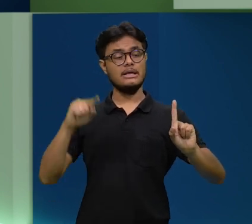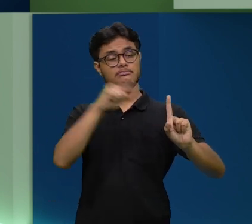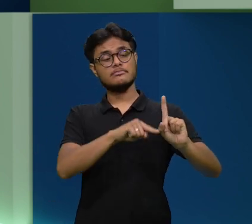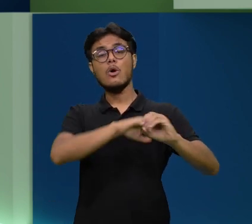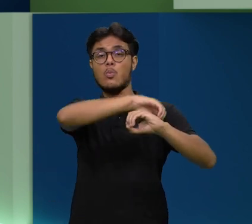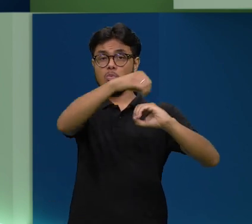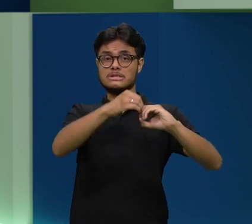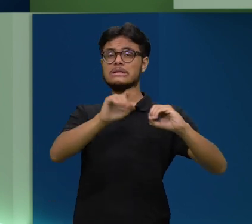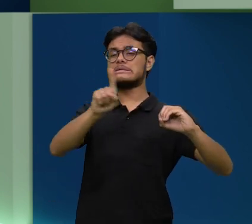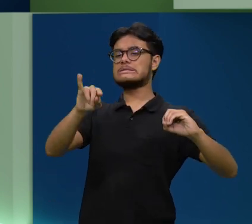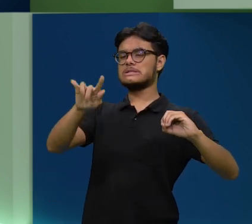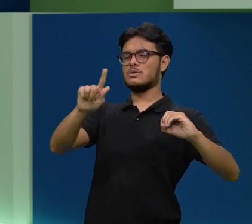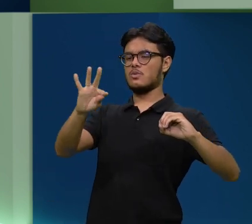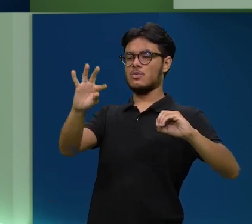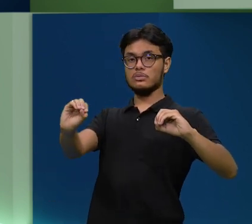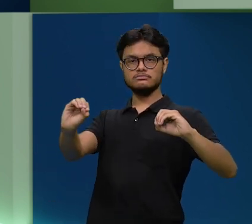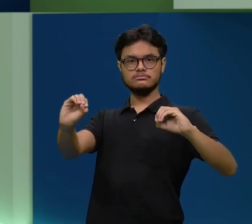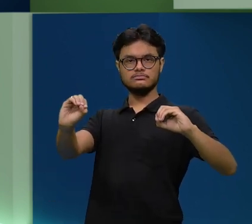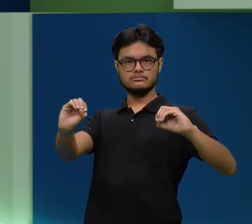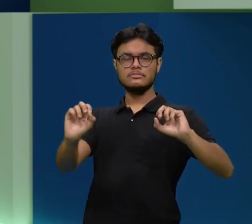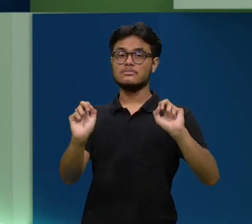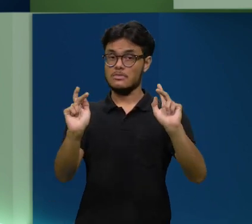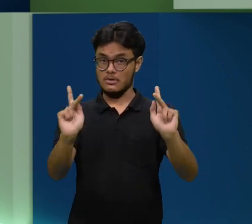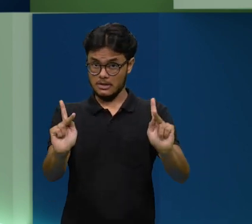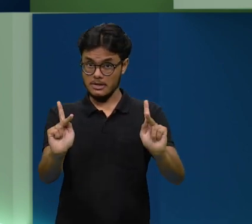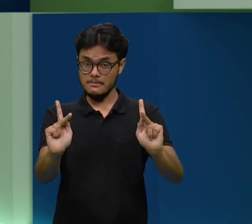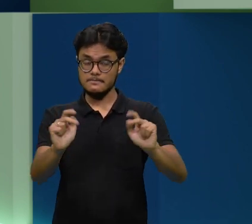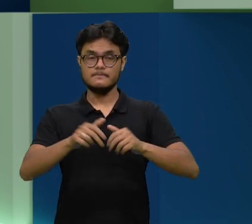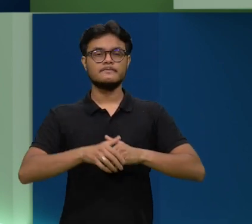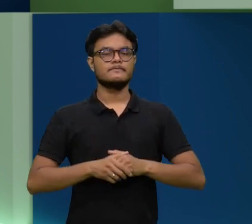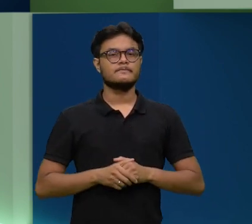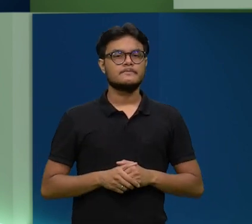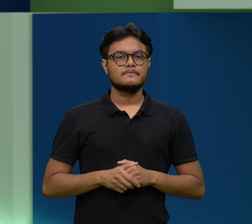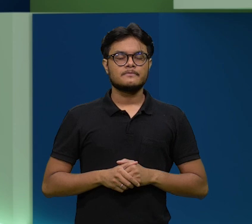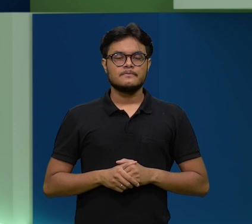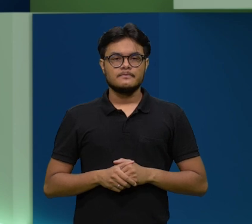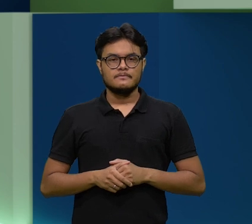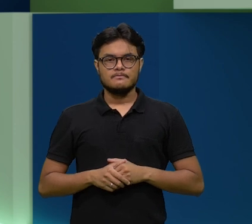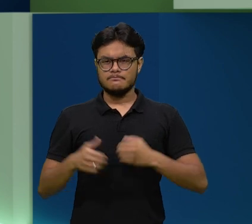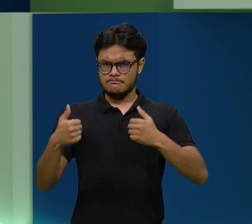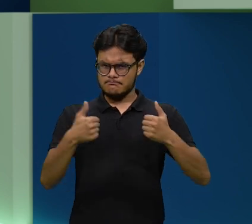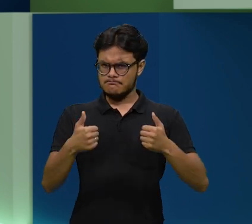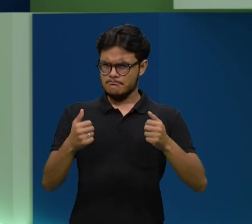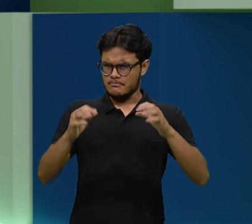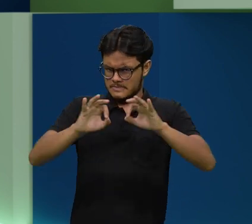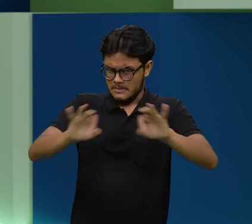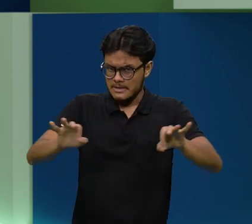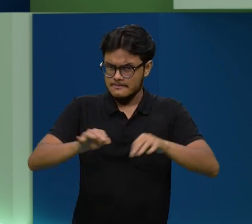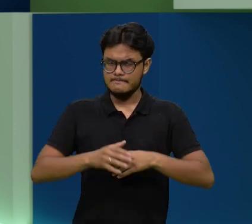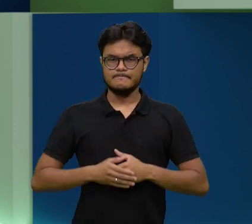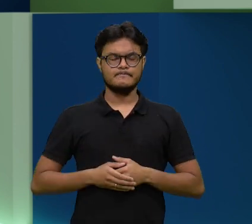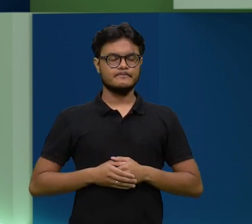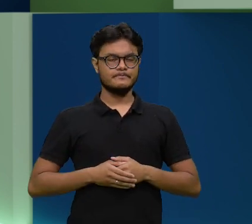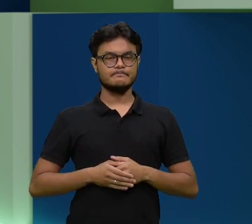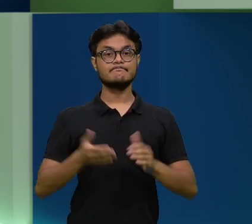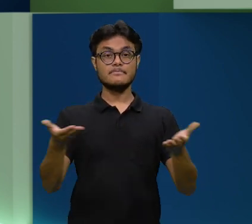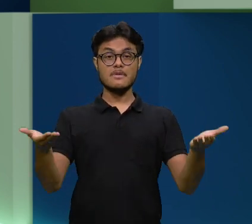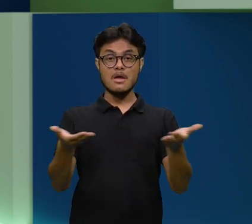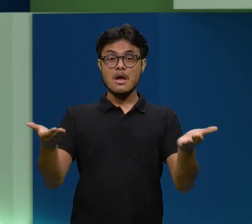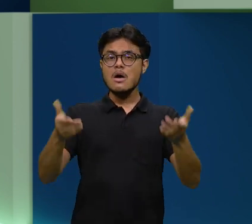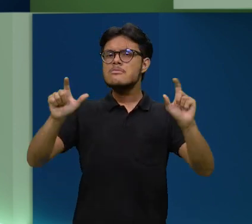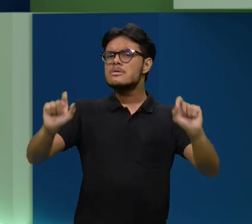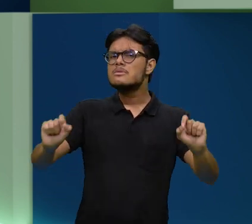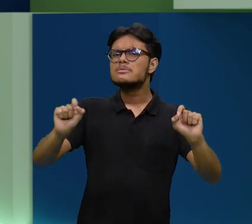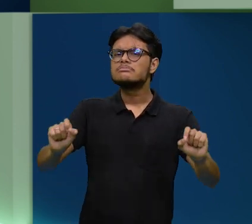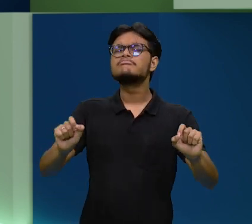ou zigoto no processo de cariogamia ou anfimixia aí. Viajou comigo nisso aí? Beleza? Agora